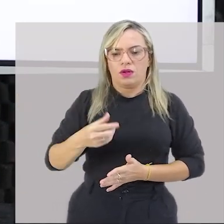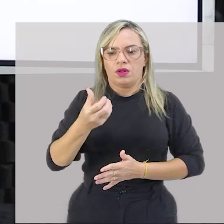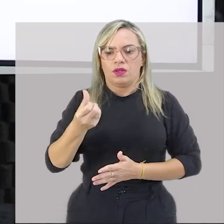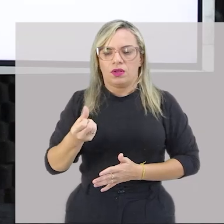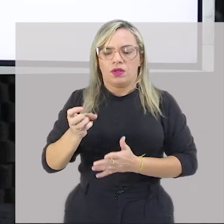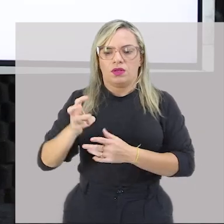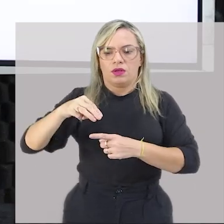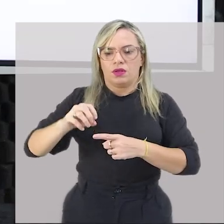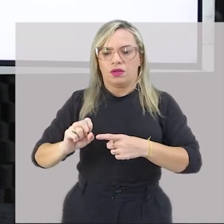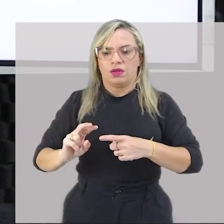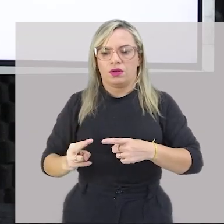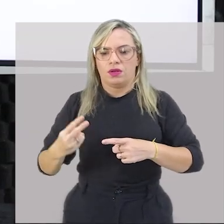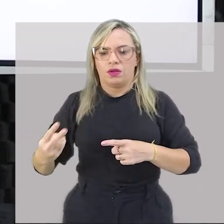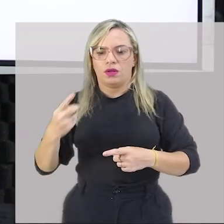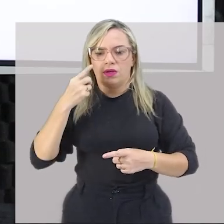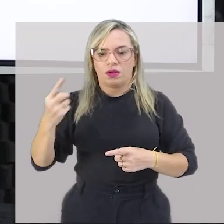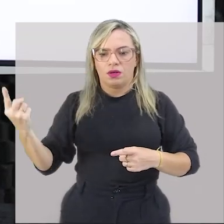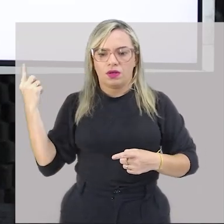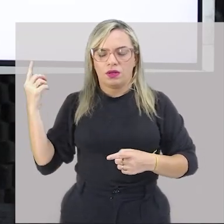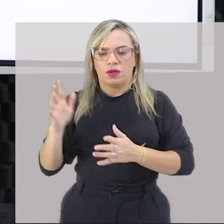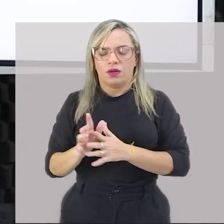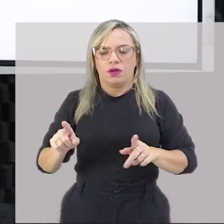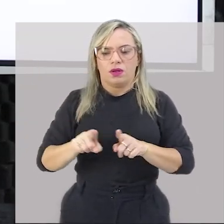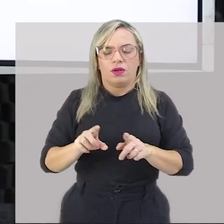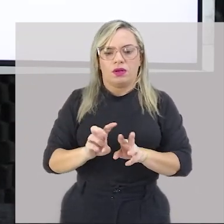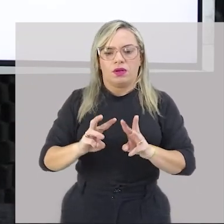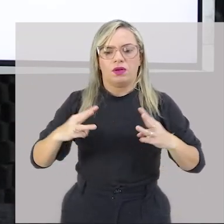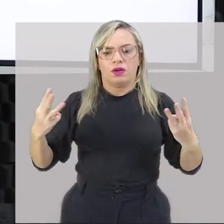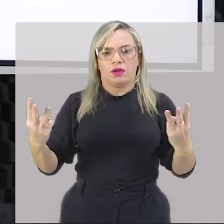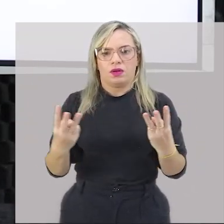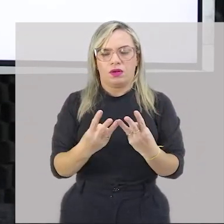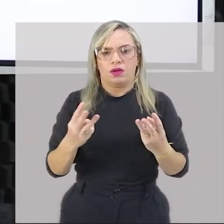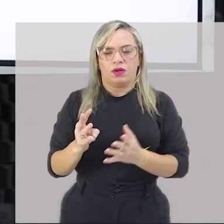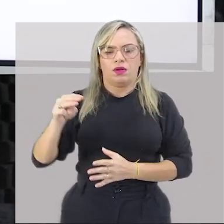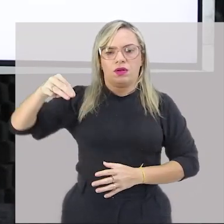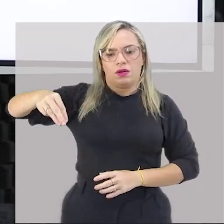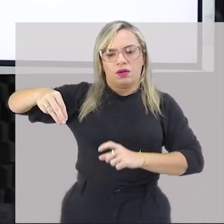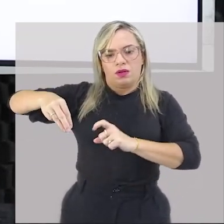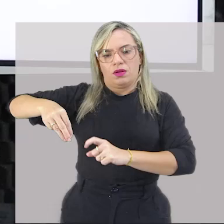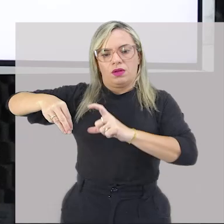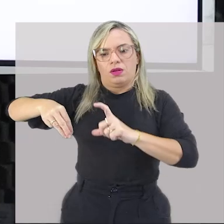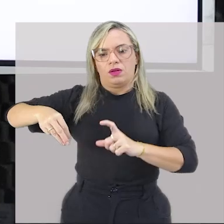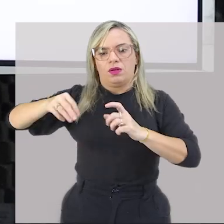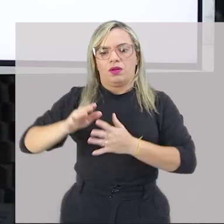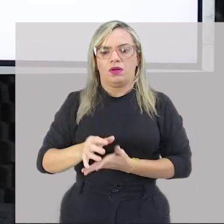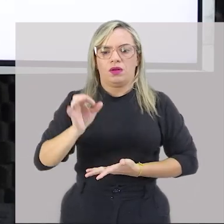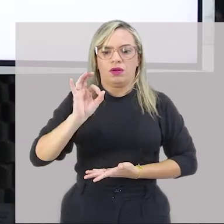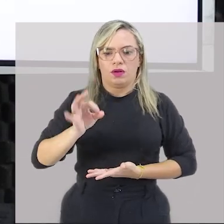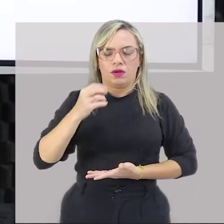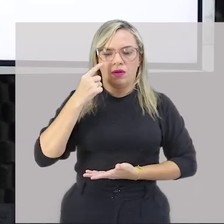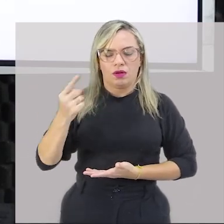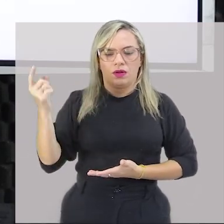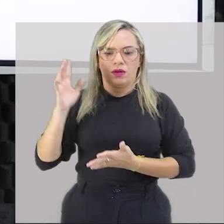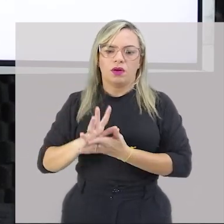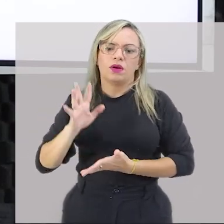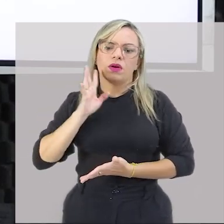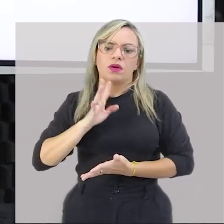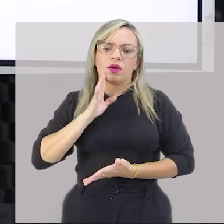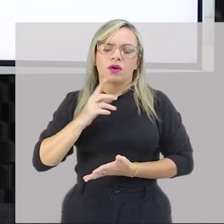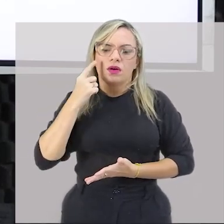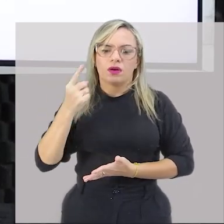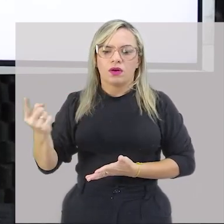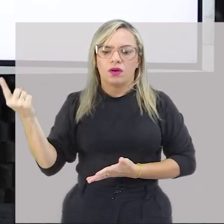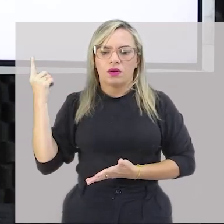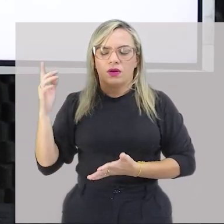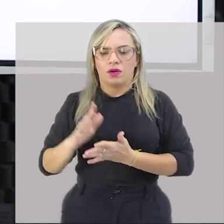quadrado, sobre o qual foi colocada uma massa Mzão. Certo. Legal, ó, aí